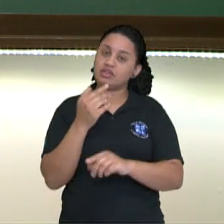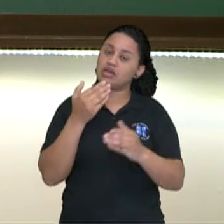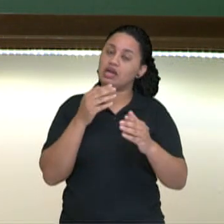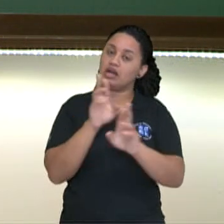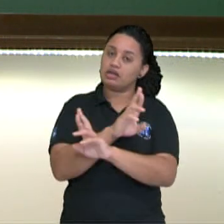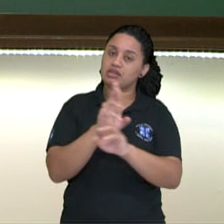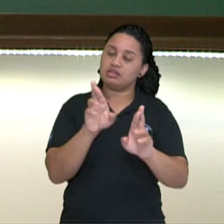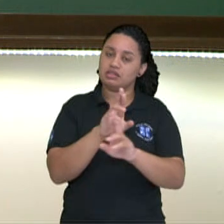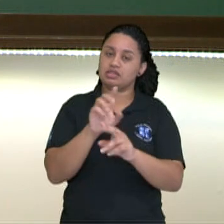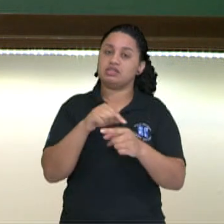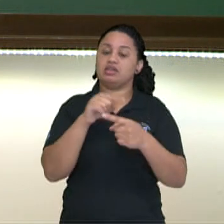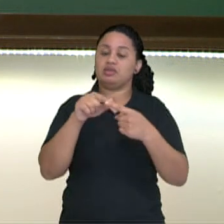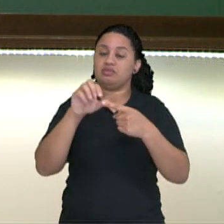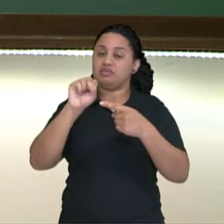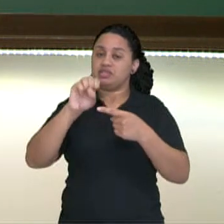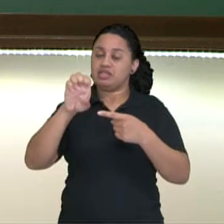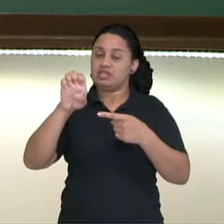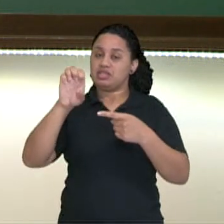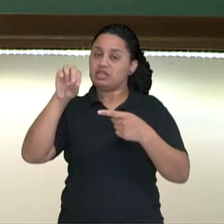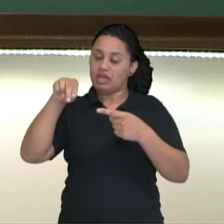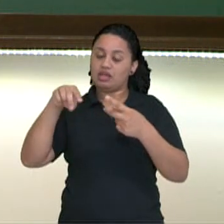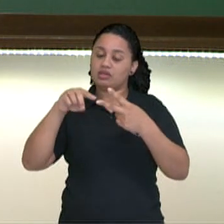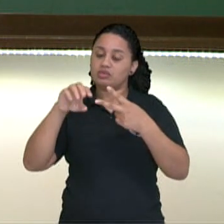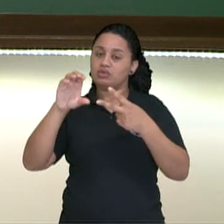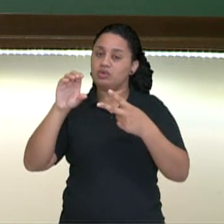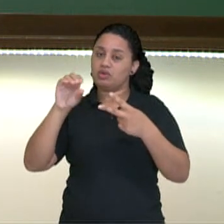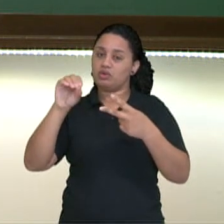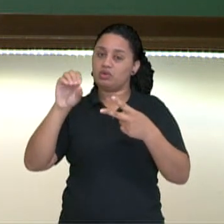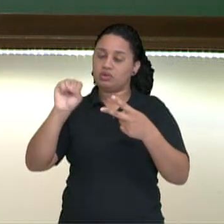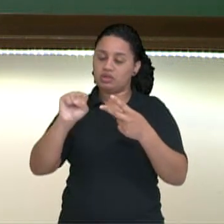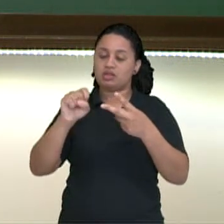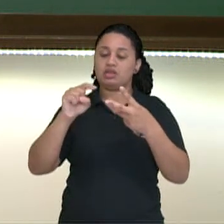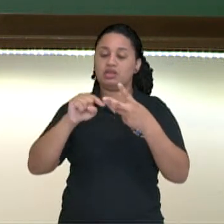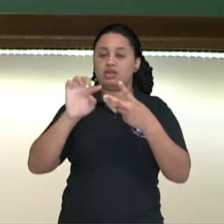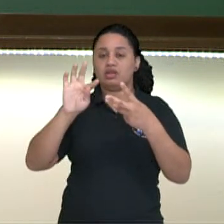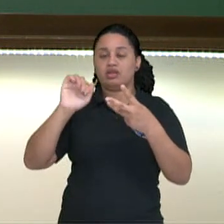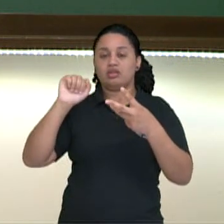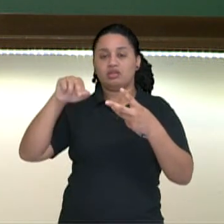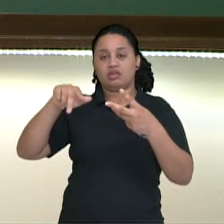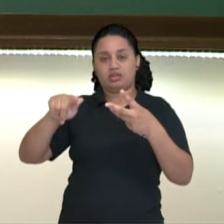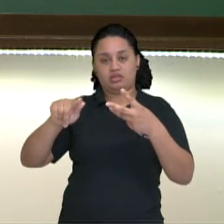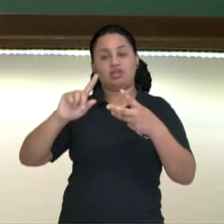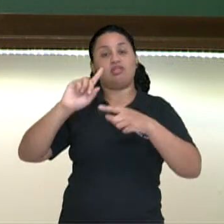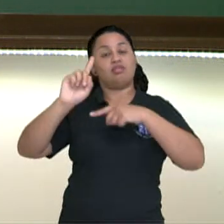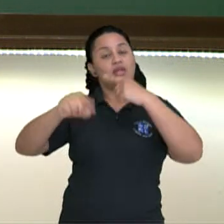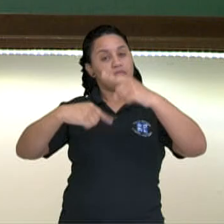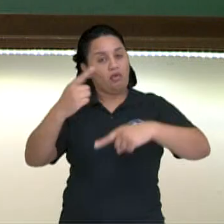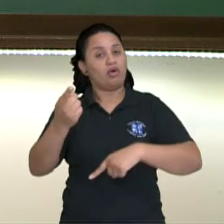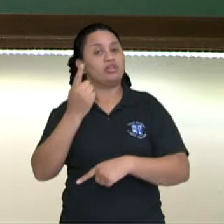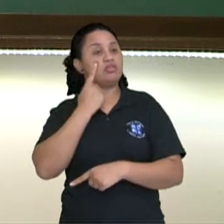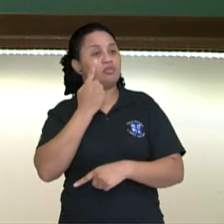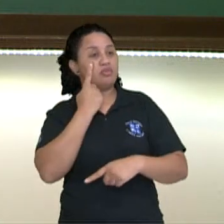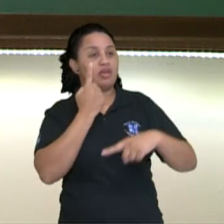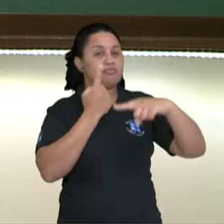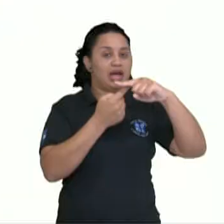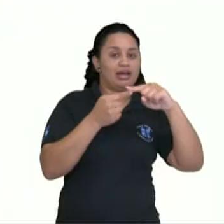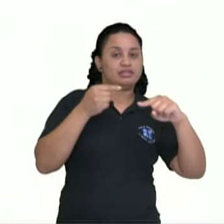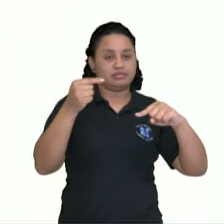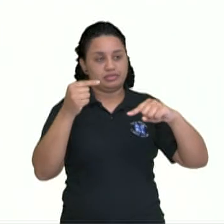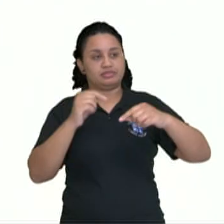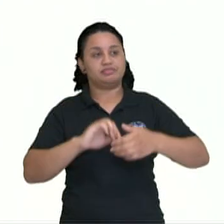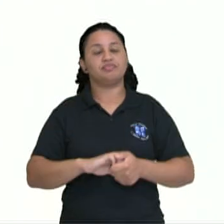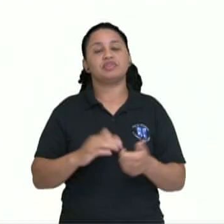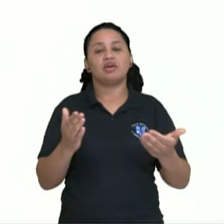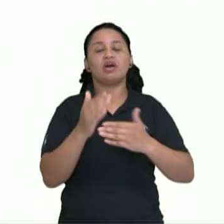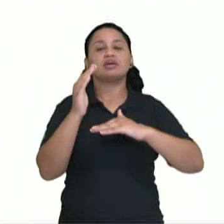tangente ao ângulo de 50 graus, ok? Depois nós vamos olhar o sinal. Então, para praticar um pouquinho